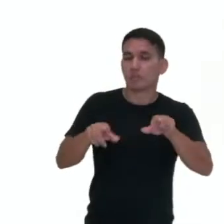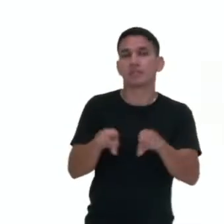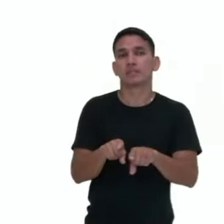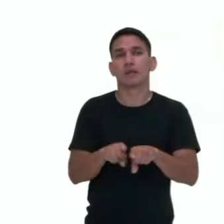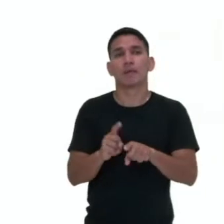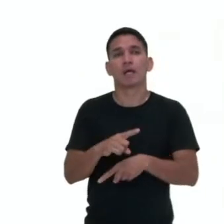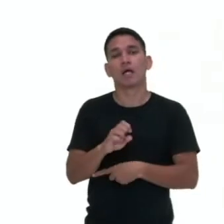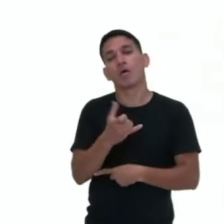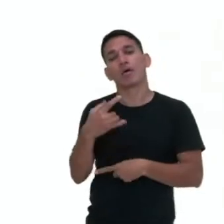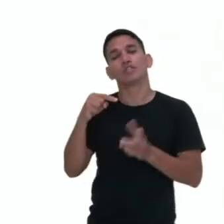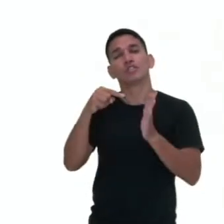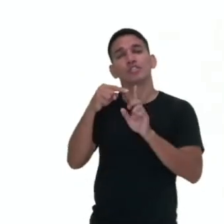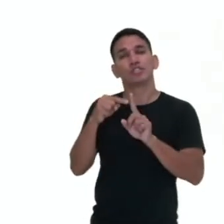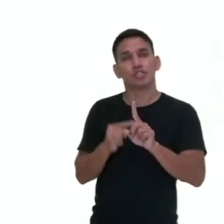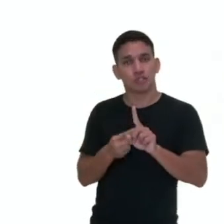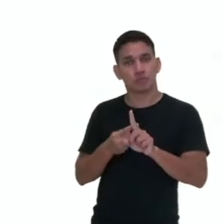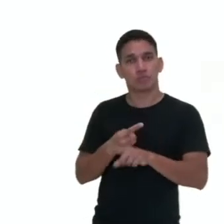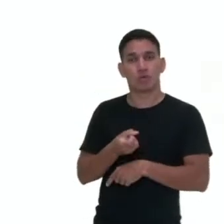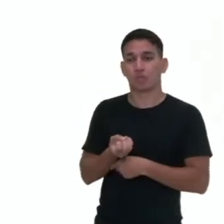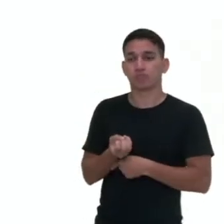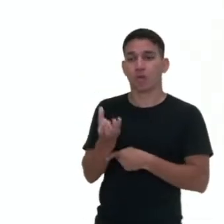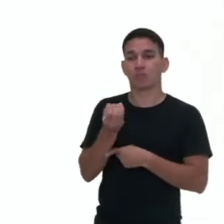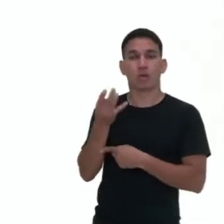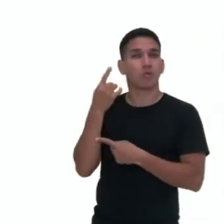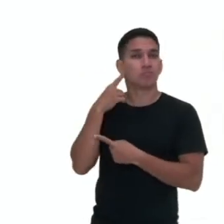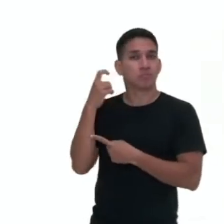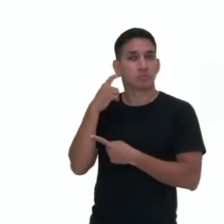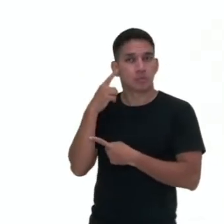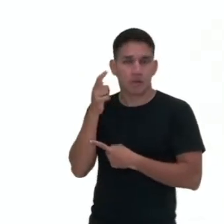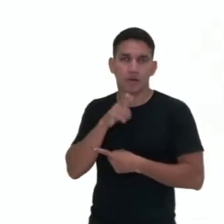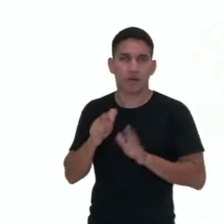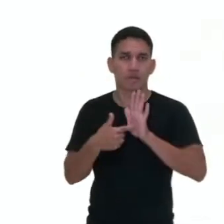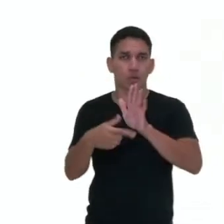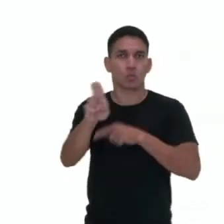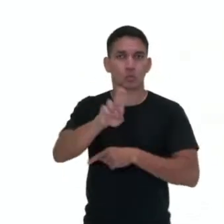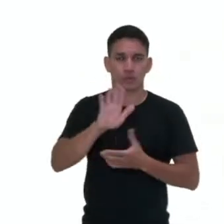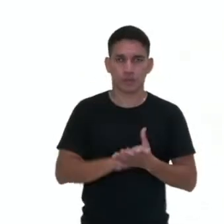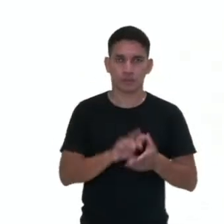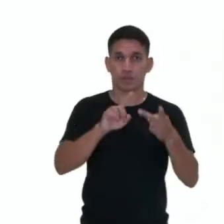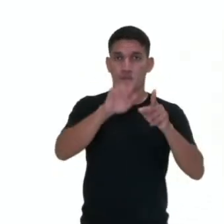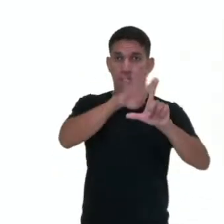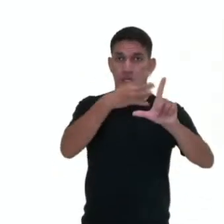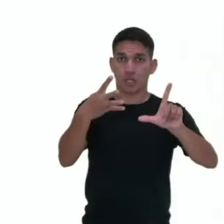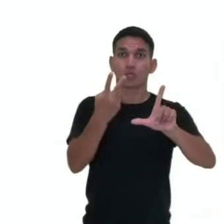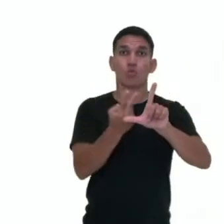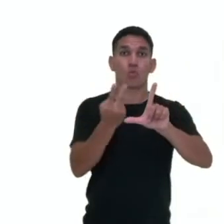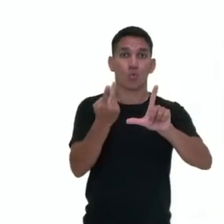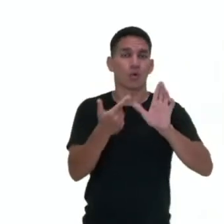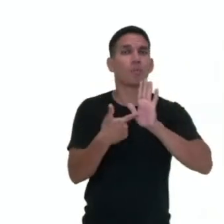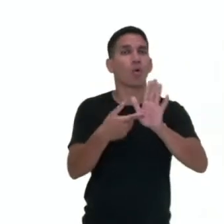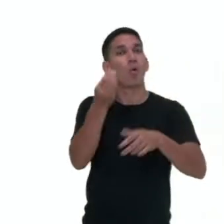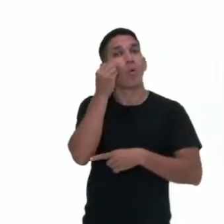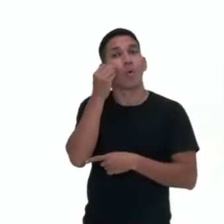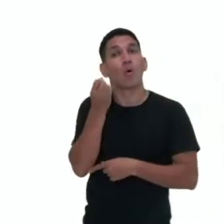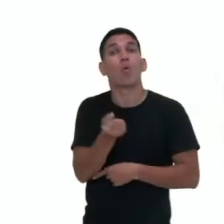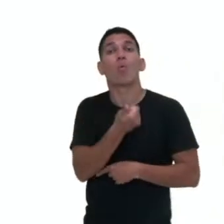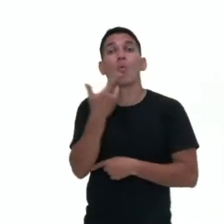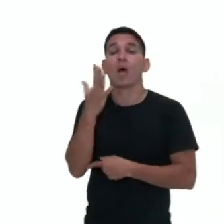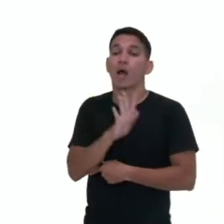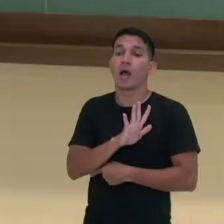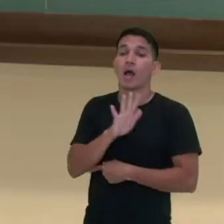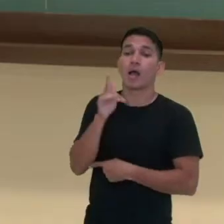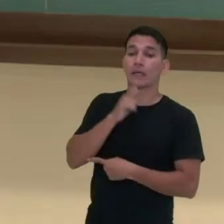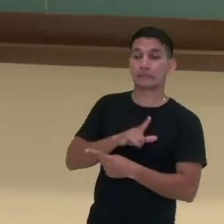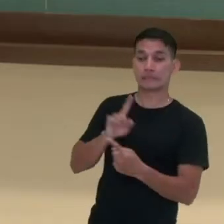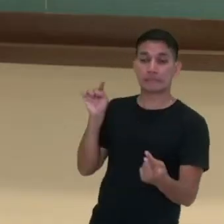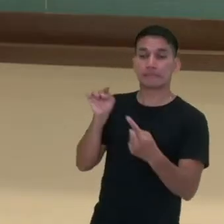cada modelo. E a tabela 2 mostra a produção que a fábrica pretende atingir nos meses de novembro e dezembro.